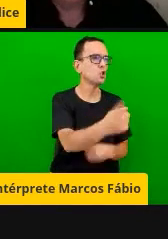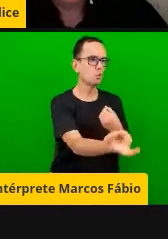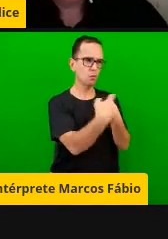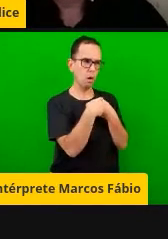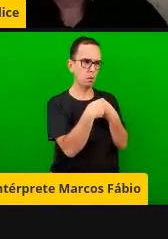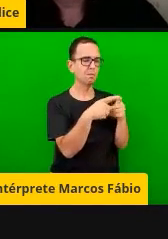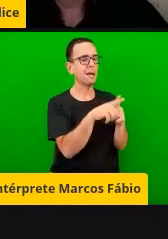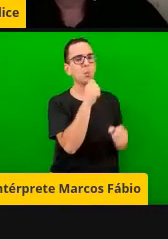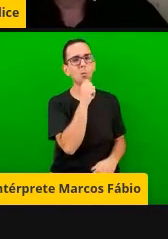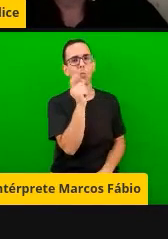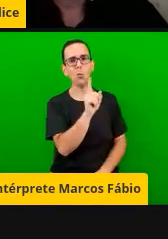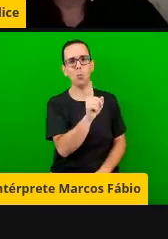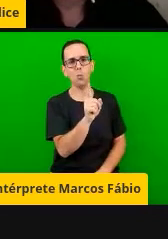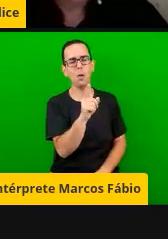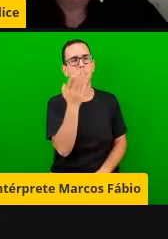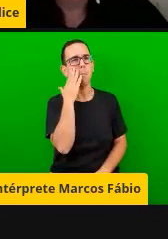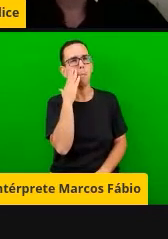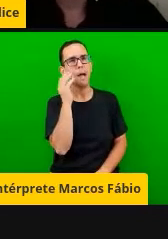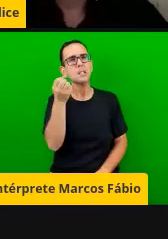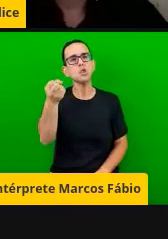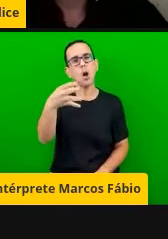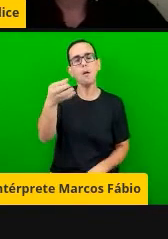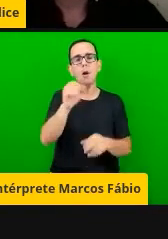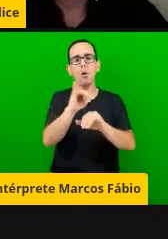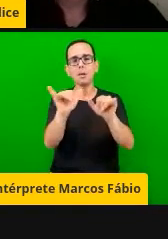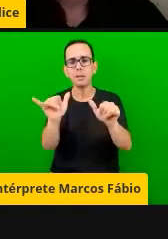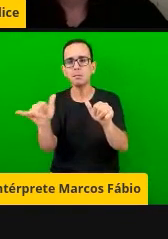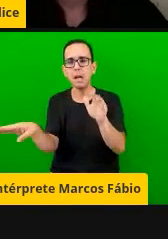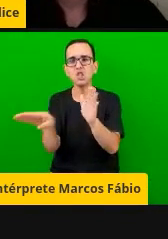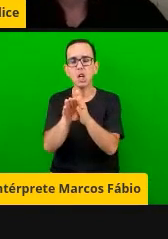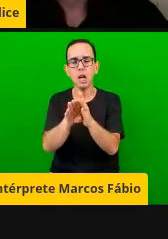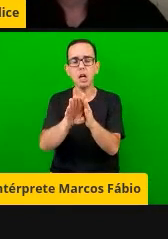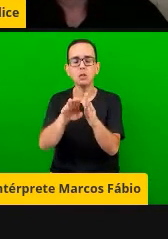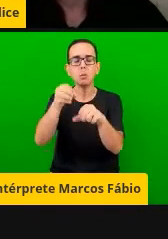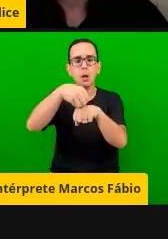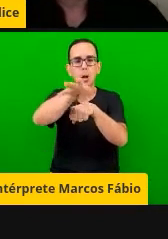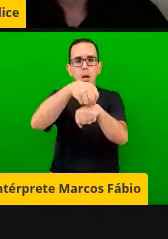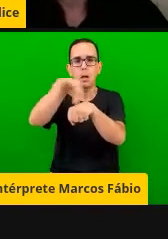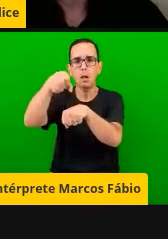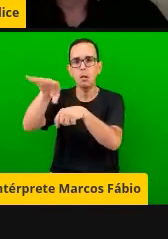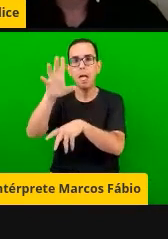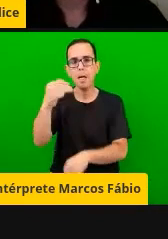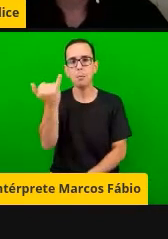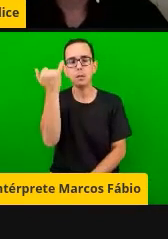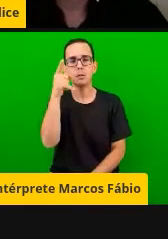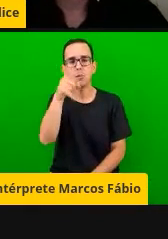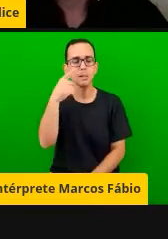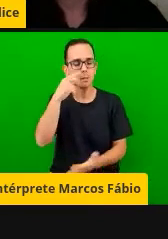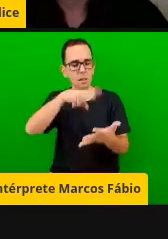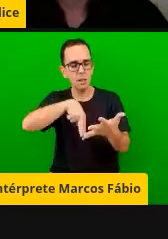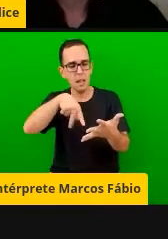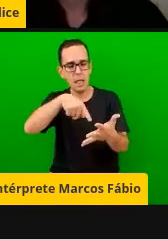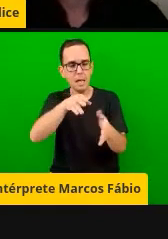voltamos. Então, com certeza, as novas orientações, elas devem estar chegando na escola. E é importante vocês lerem sempre essas orientações, que